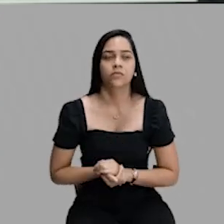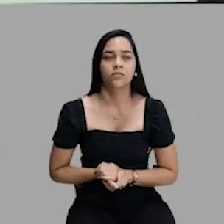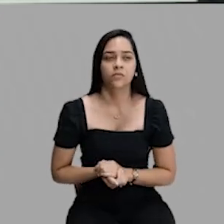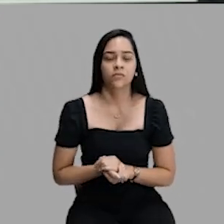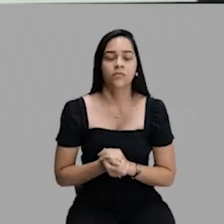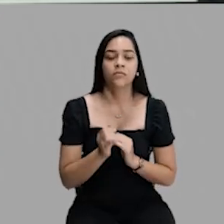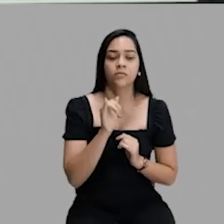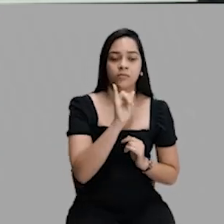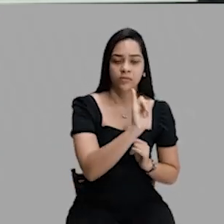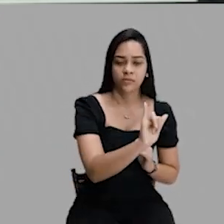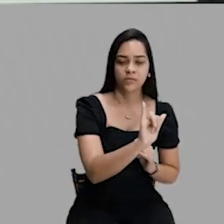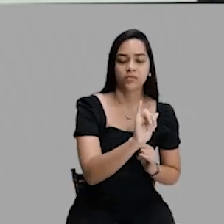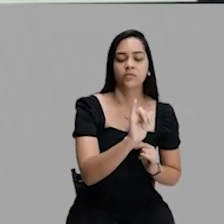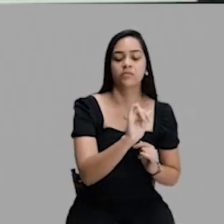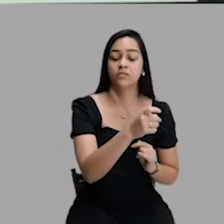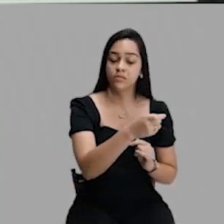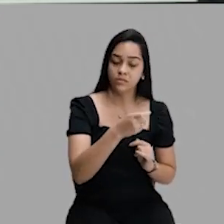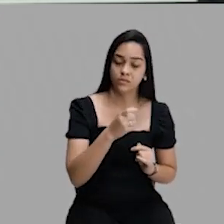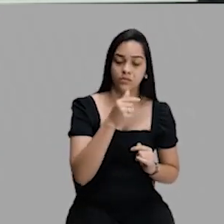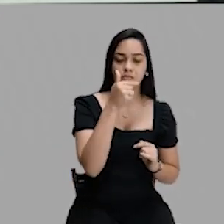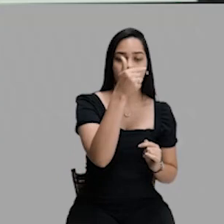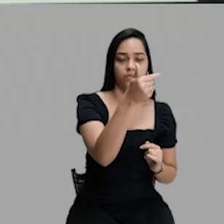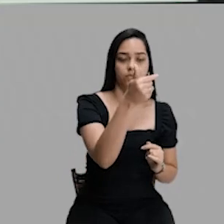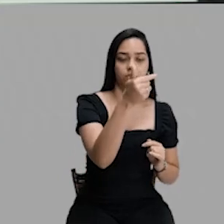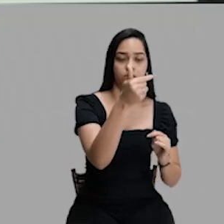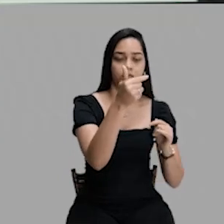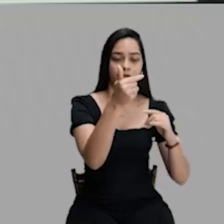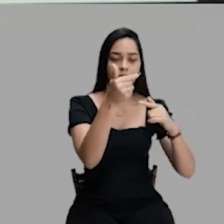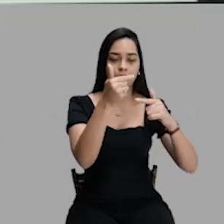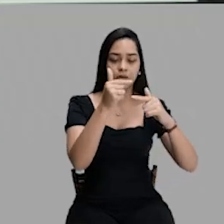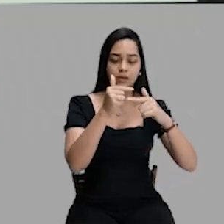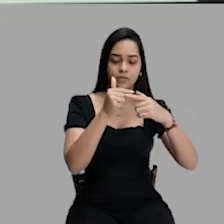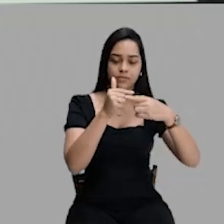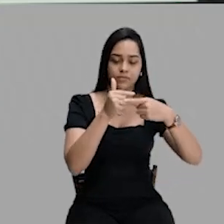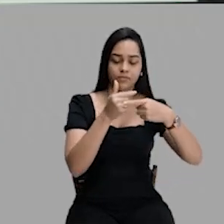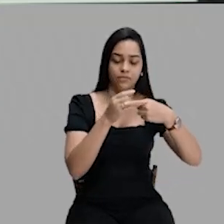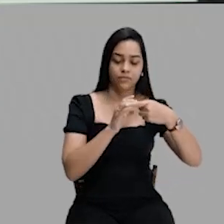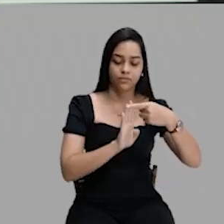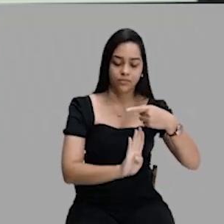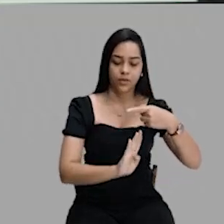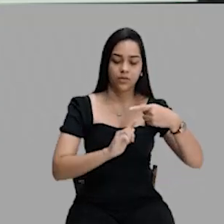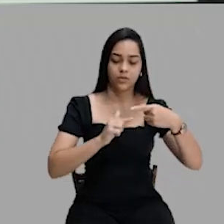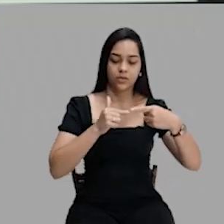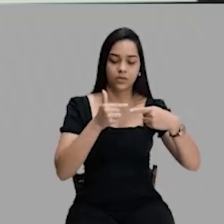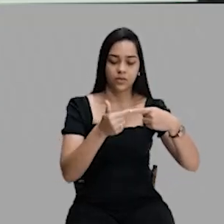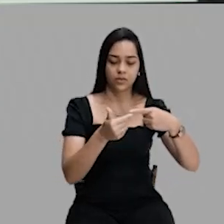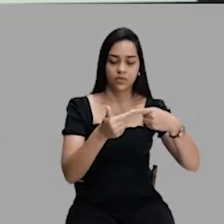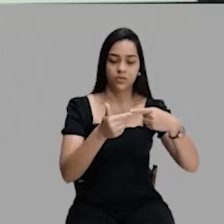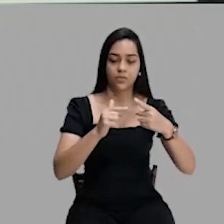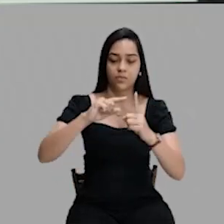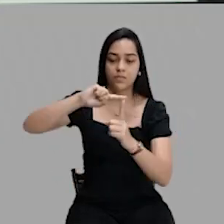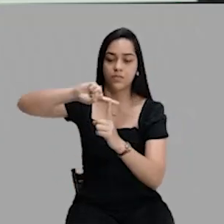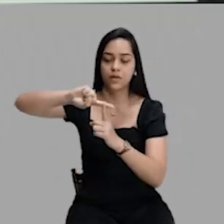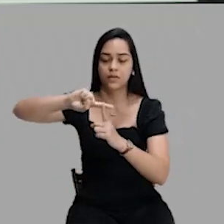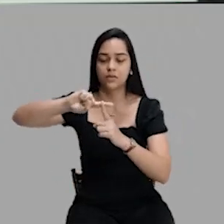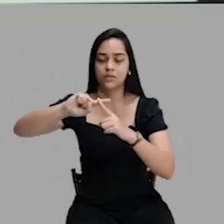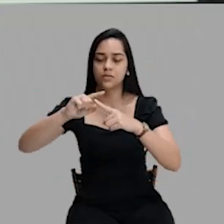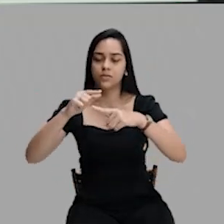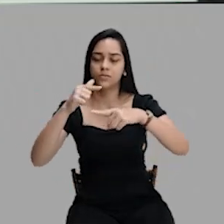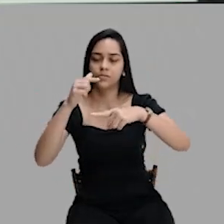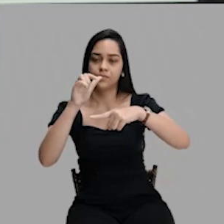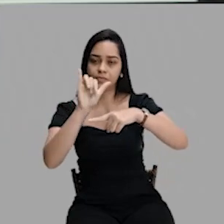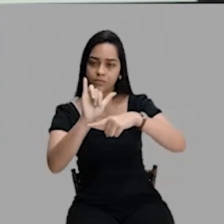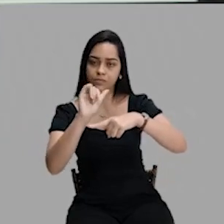ficar x ao quadrado sobre b ao quadrado mais y ao